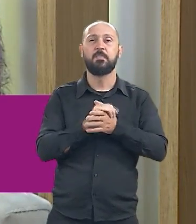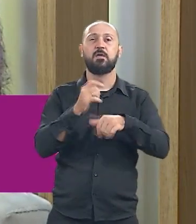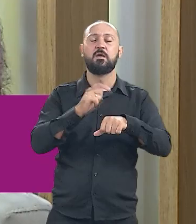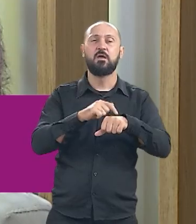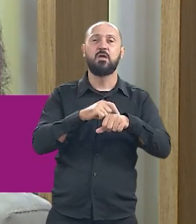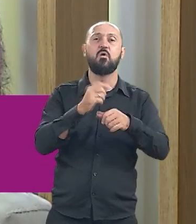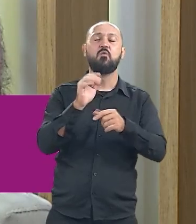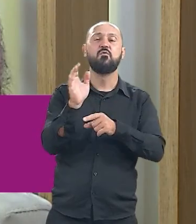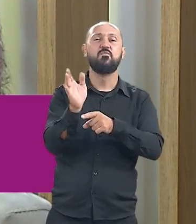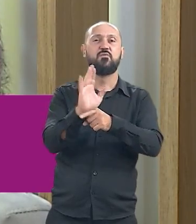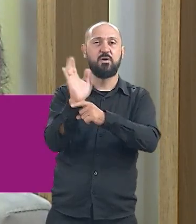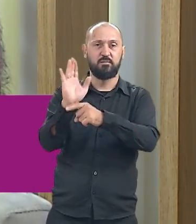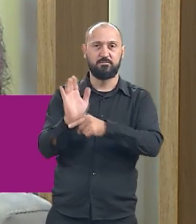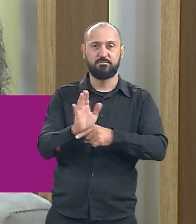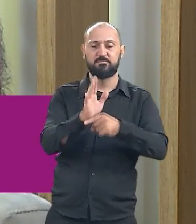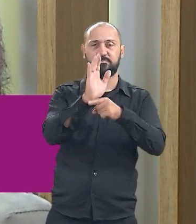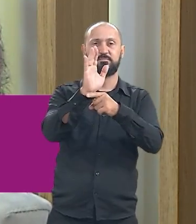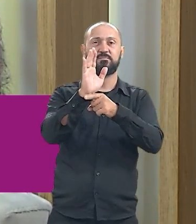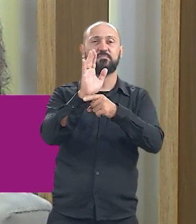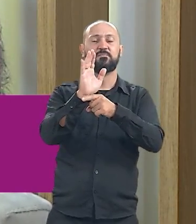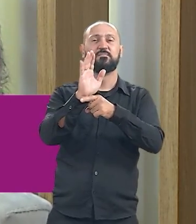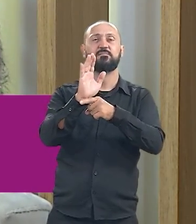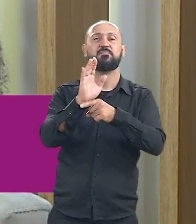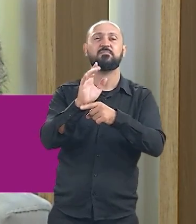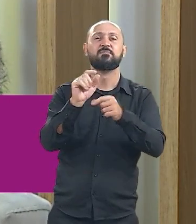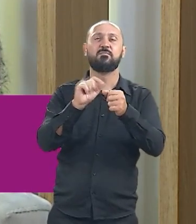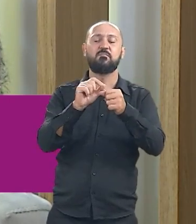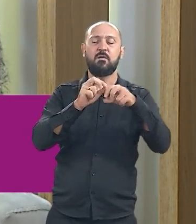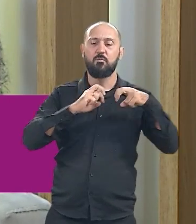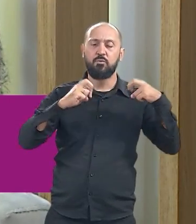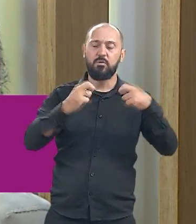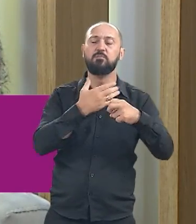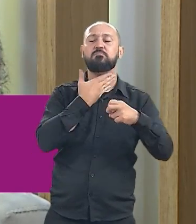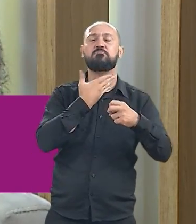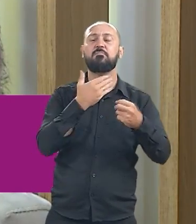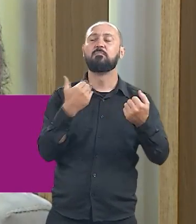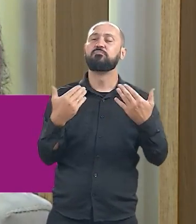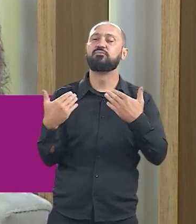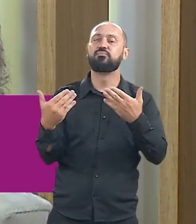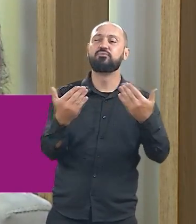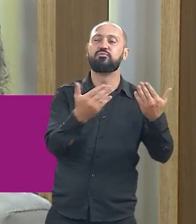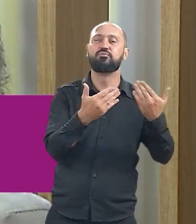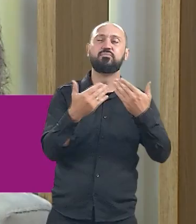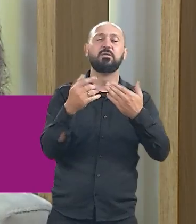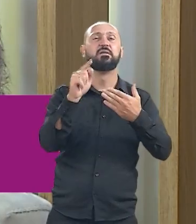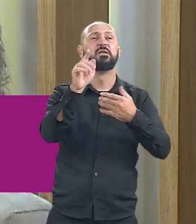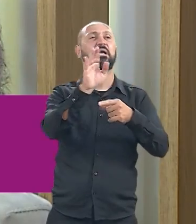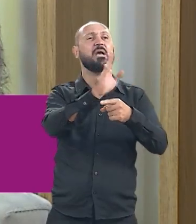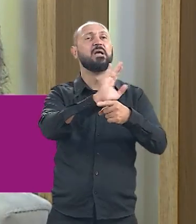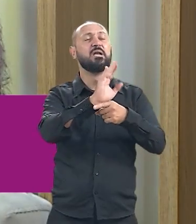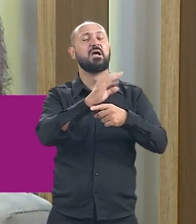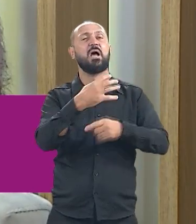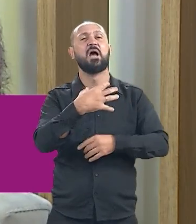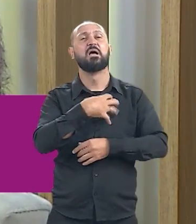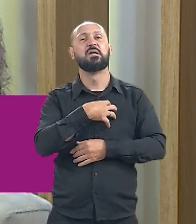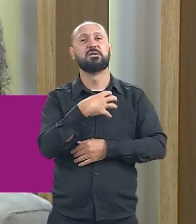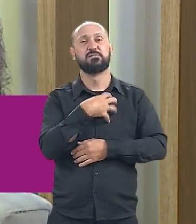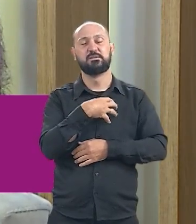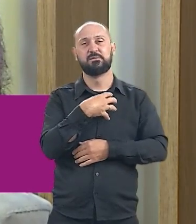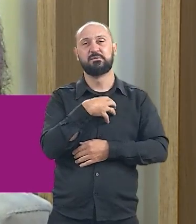E depois nós fazemos uma roda de conversa para saber o que aquele vídeo, o sentimento daquele vídeo despertou na